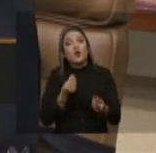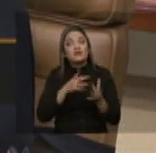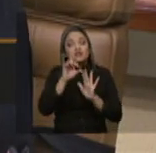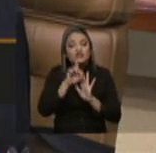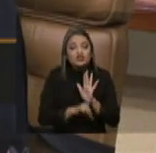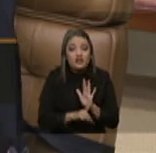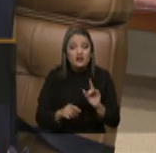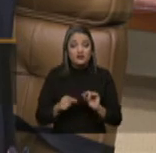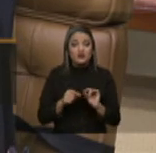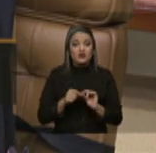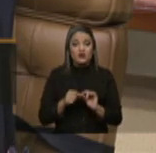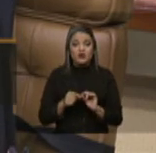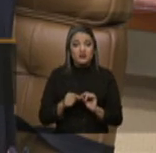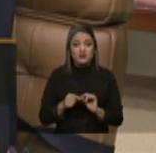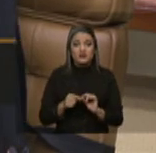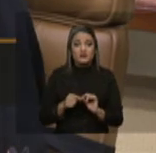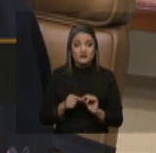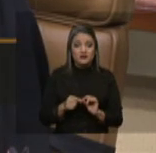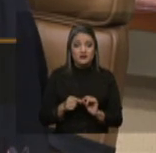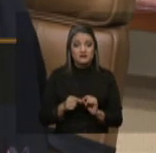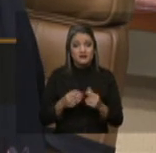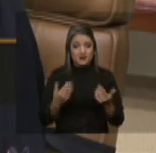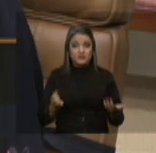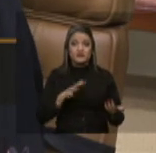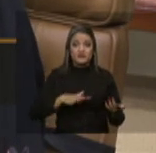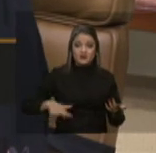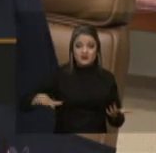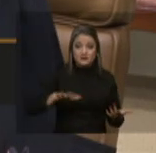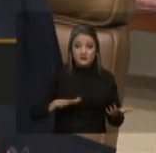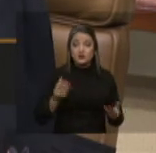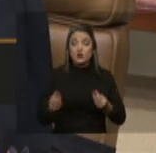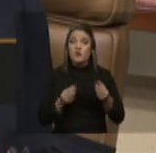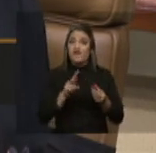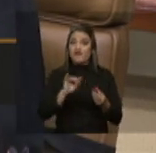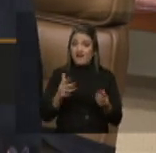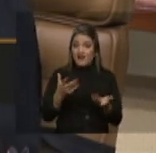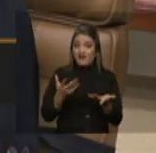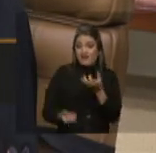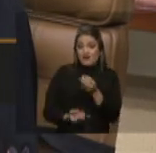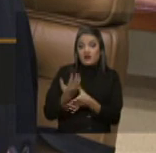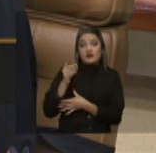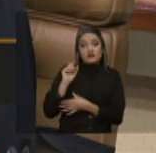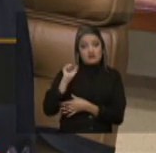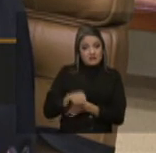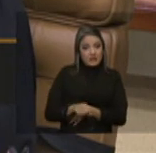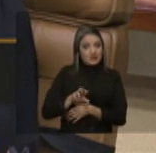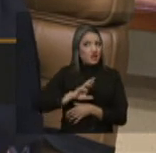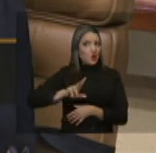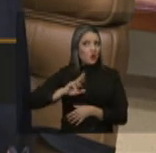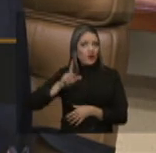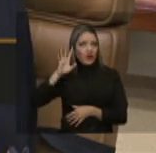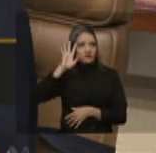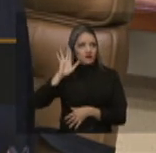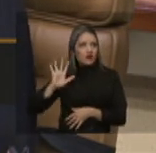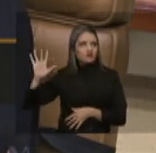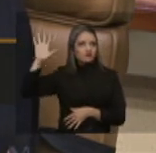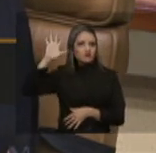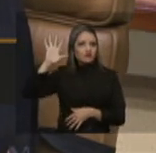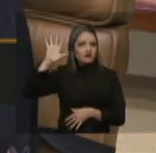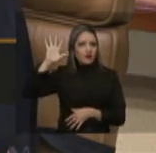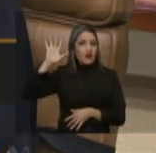em que espaço por quem nós estaremos criando sim não é uma realidade só paralela eu acho que é uma